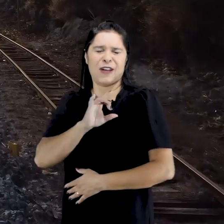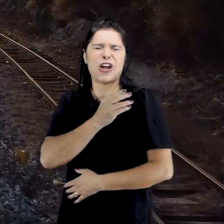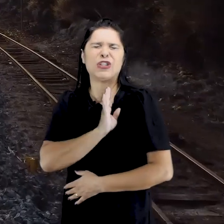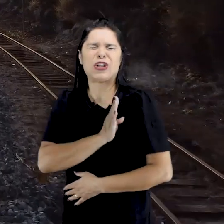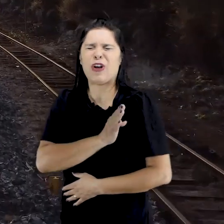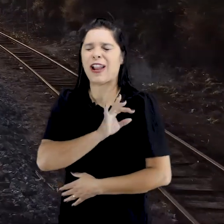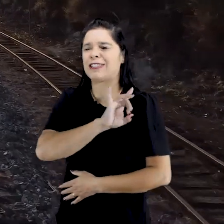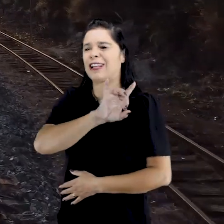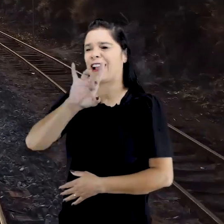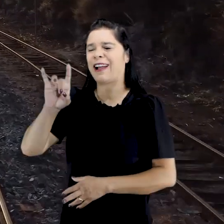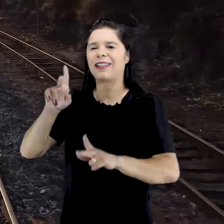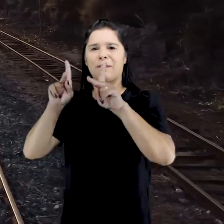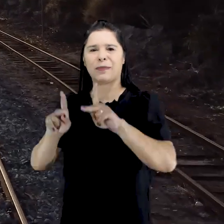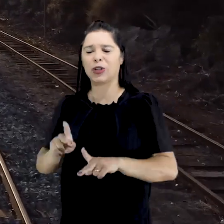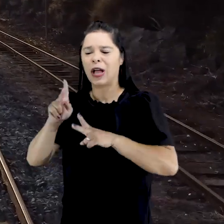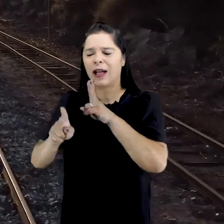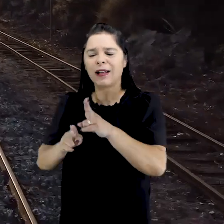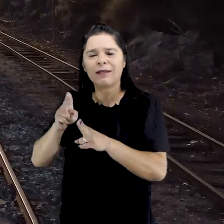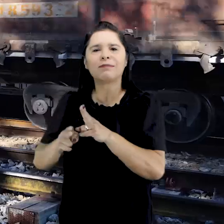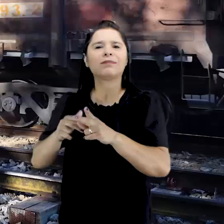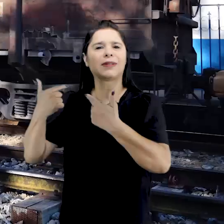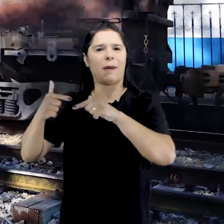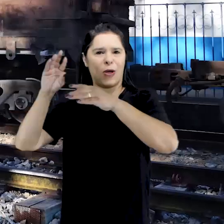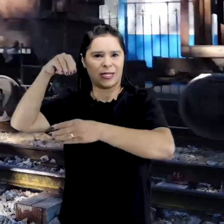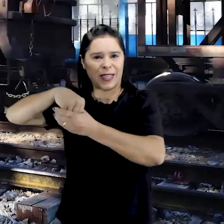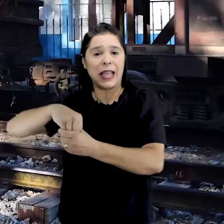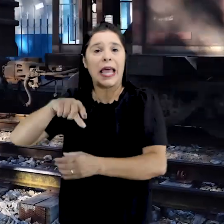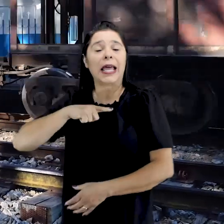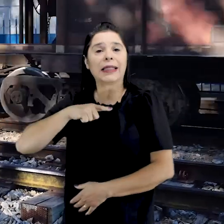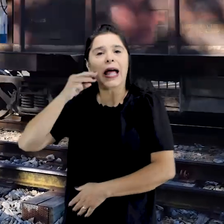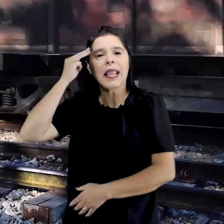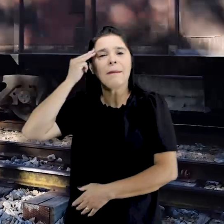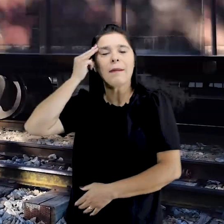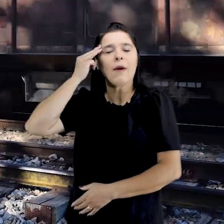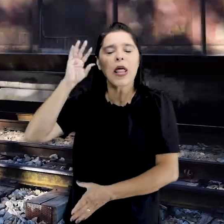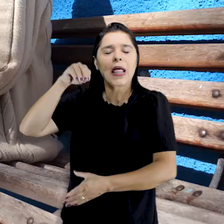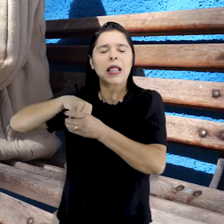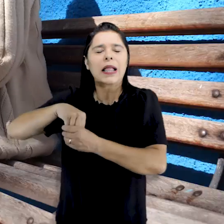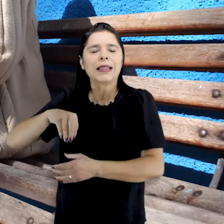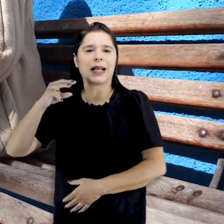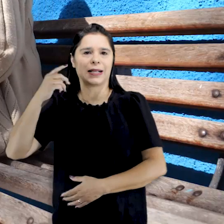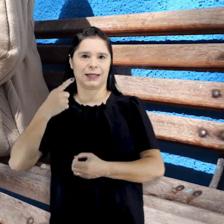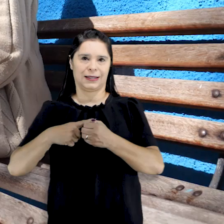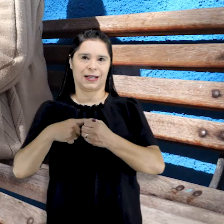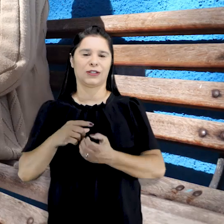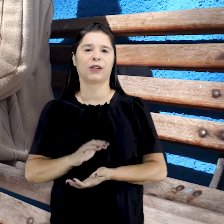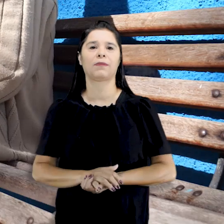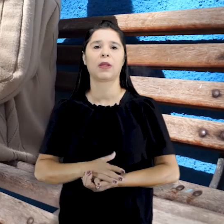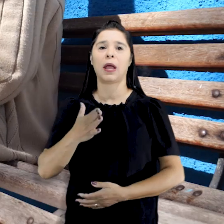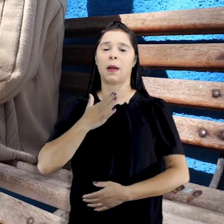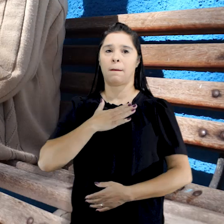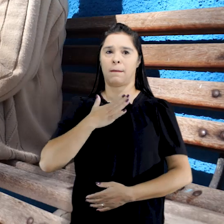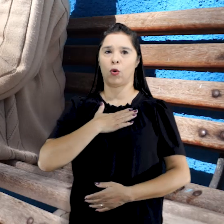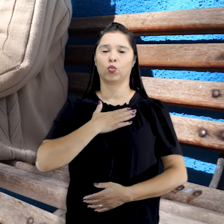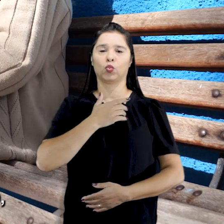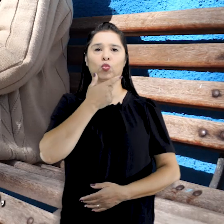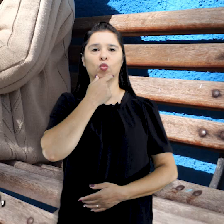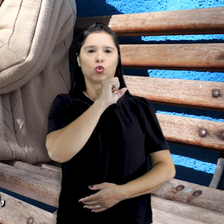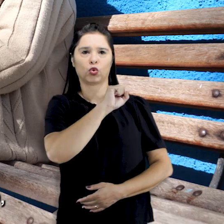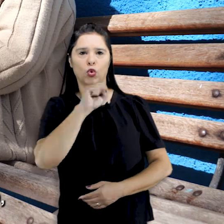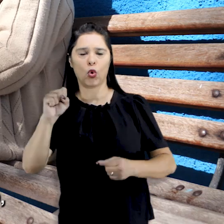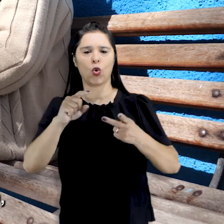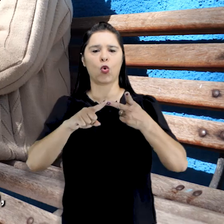dos ferroviários e sua trajetória permanece na memória da cidade. Por influência do meu sogro ser ferroviário,